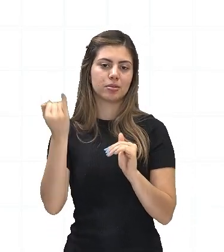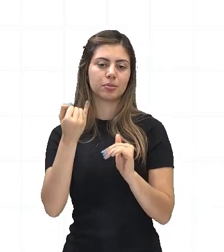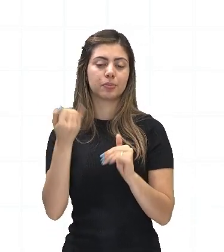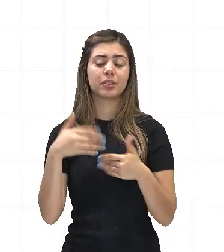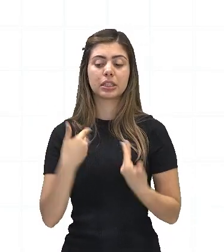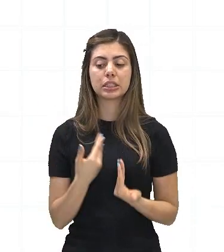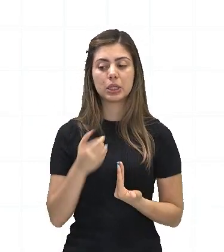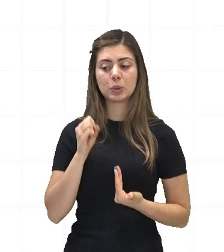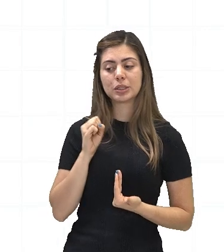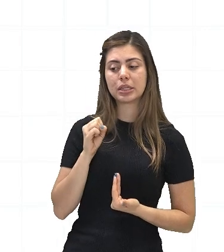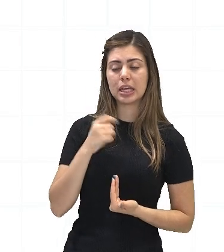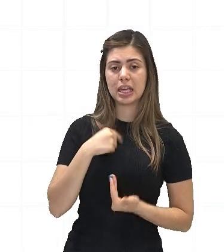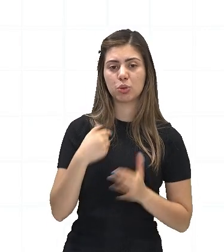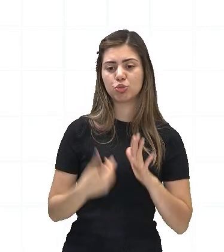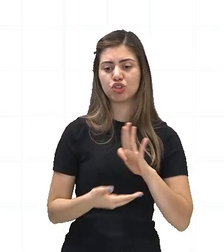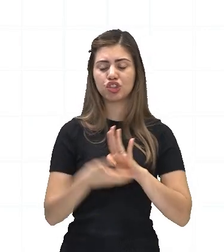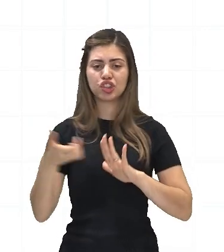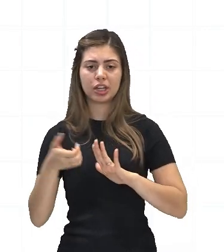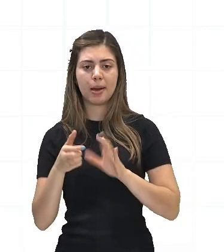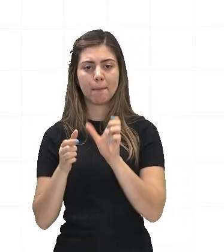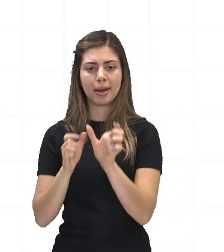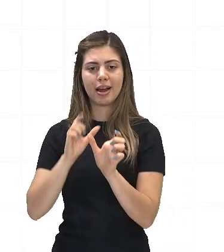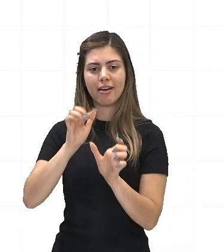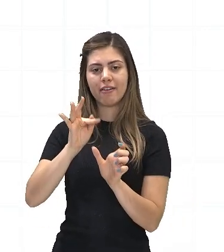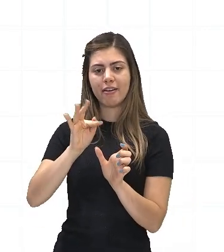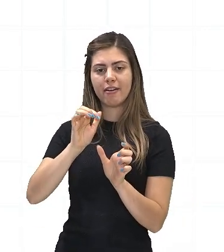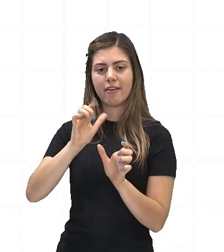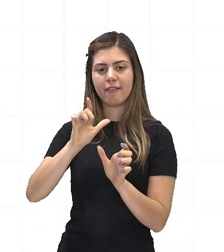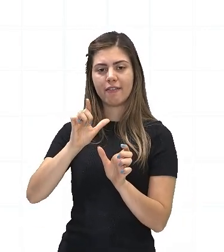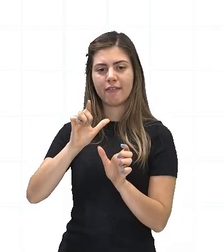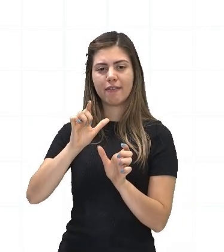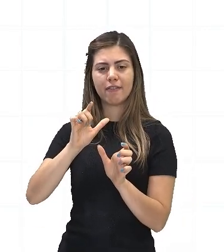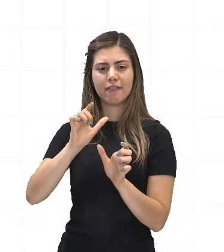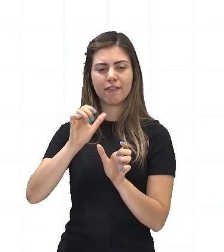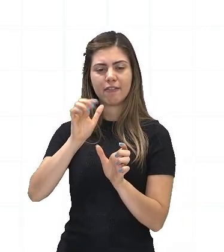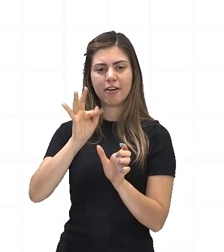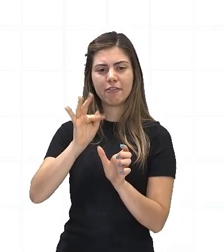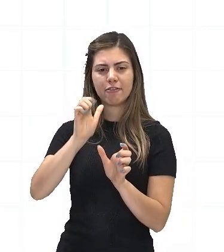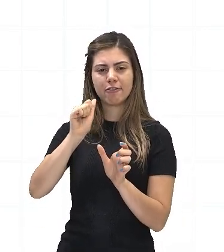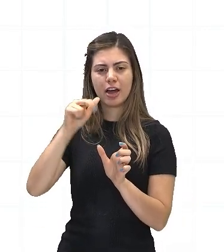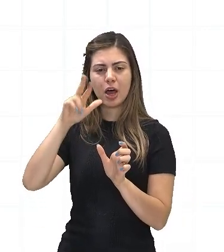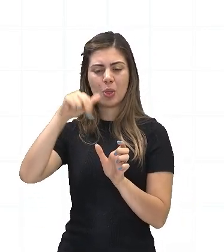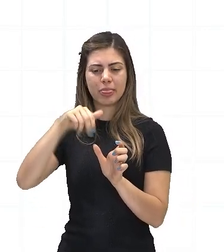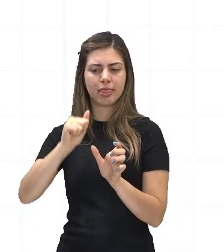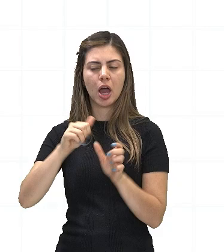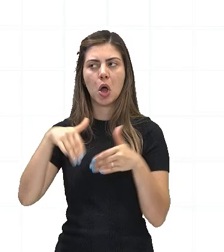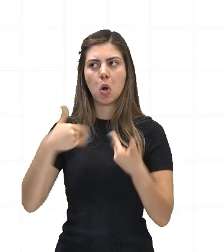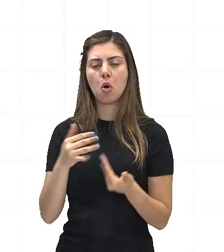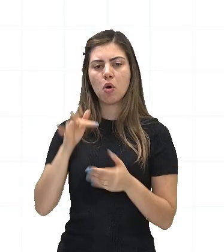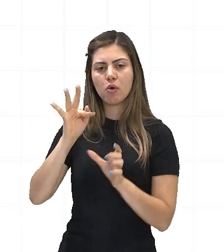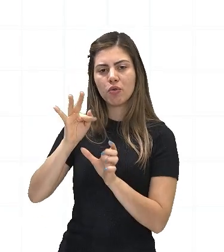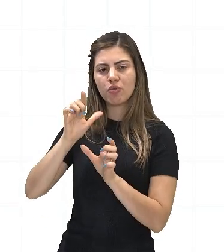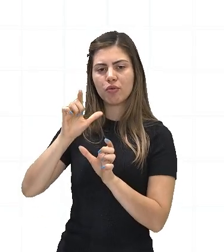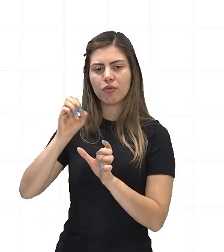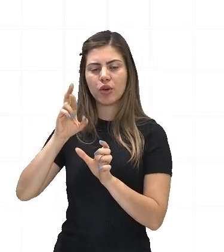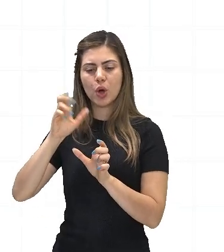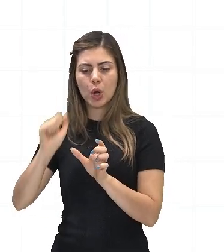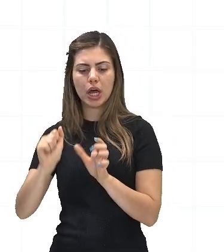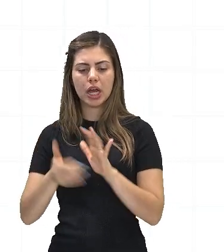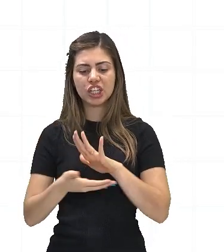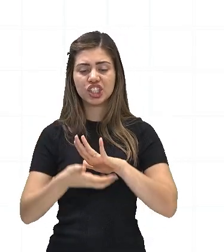tirar, por exemplo, fauna. Se eu tirar fauna, fica e flora são importantes. Se eu tirar flora, fauna e